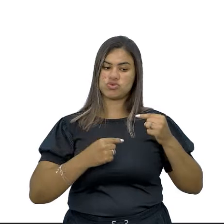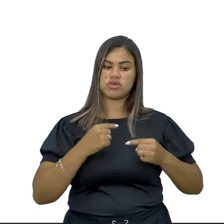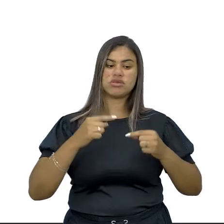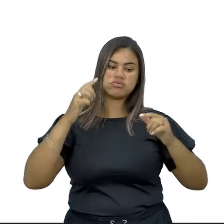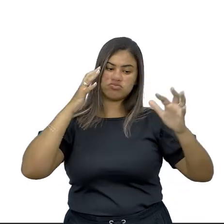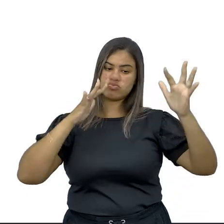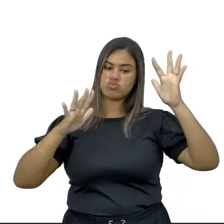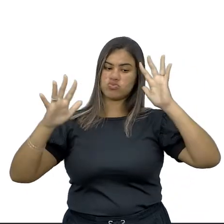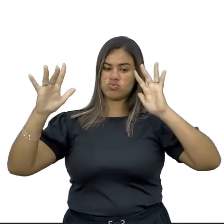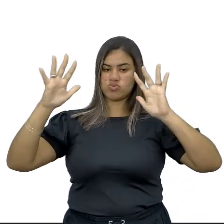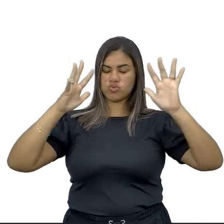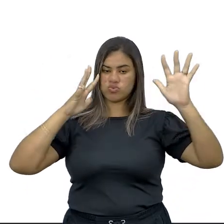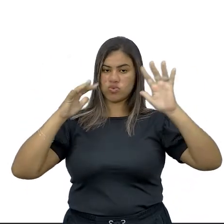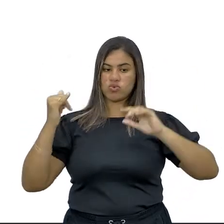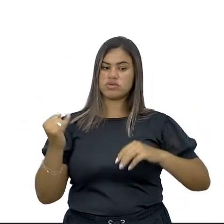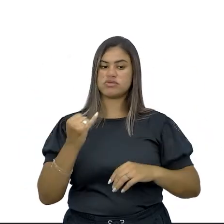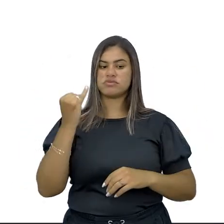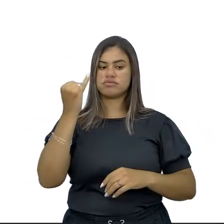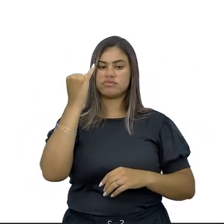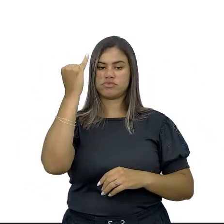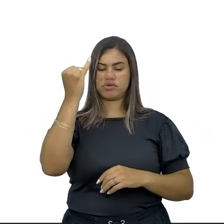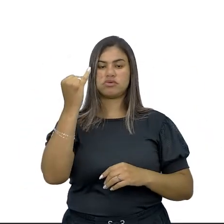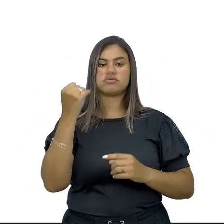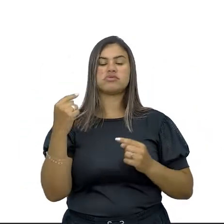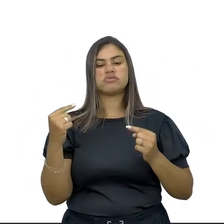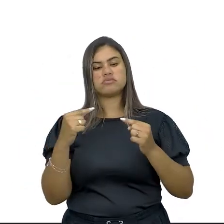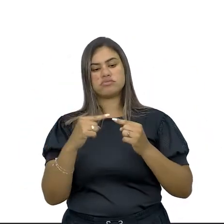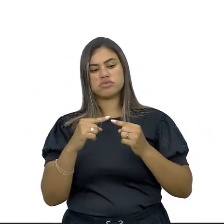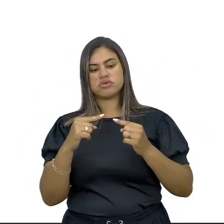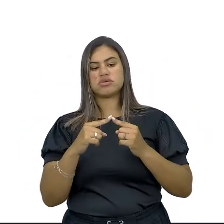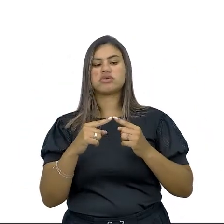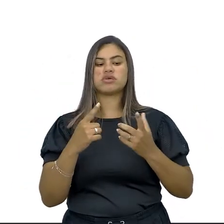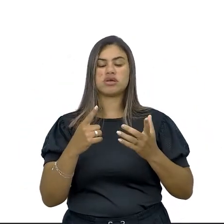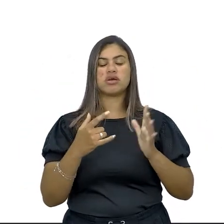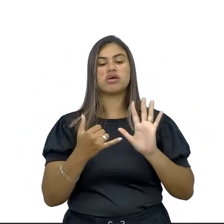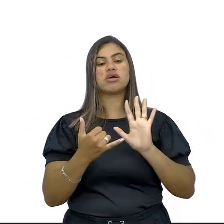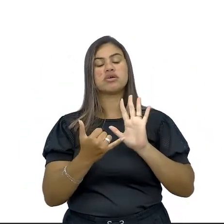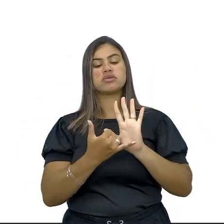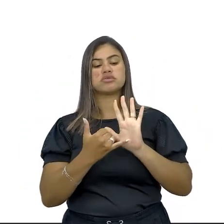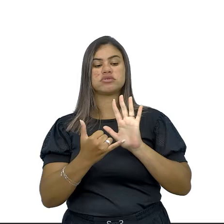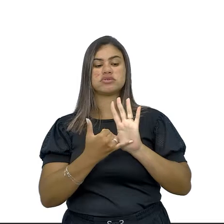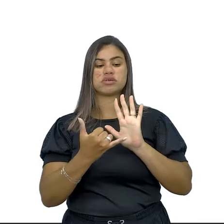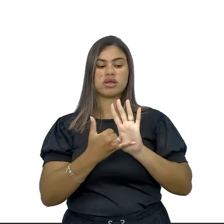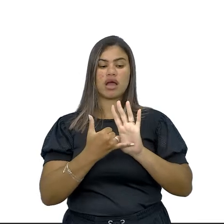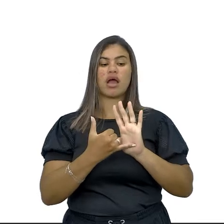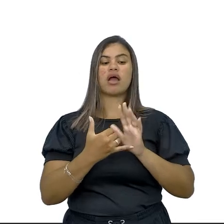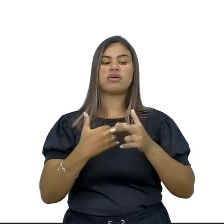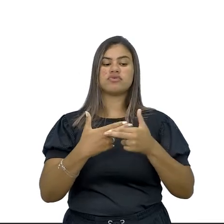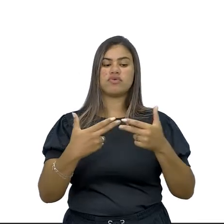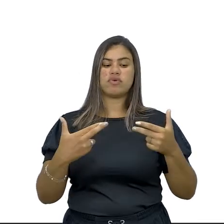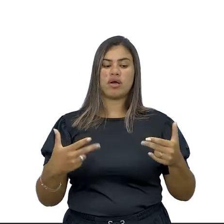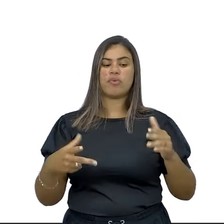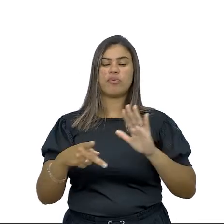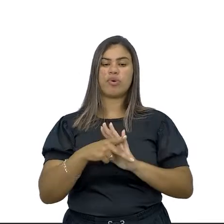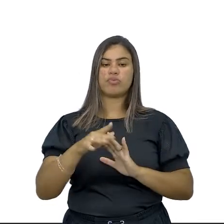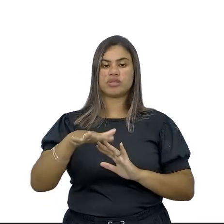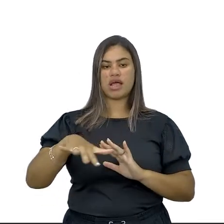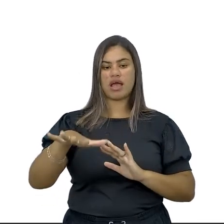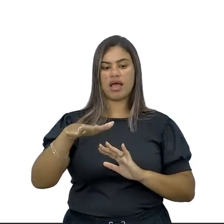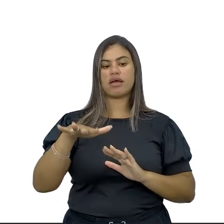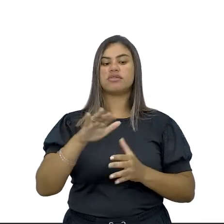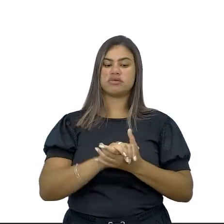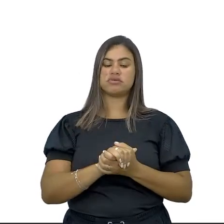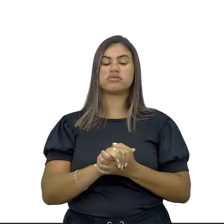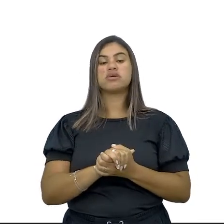mais relevantes que compõem o nosso eixo formativo, além de indicar abordagens gerais para a área de ciência da natureza, que